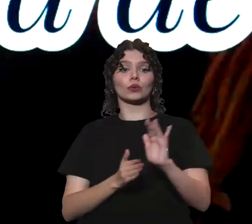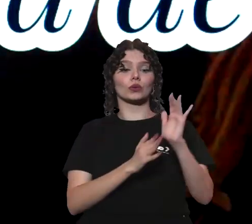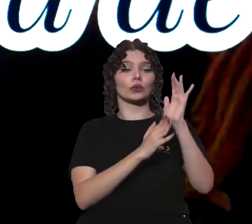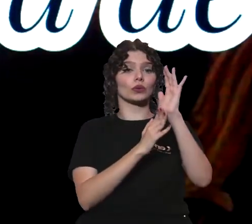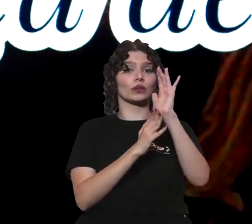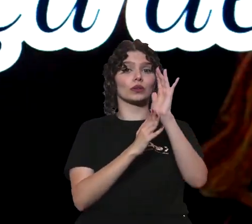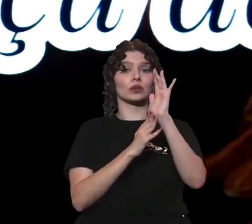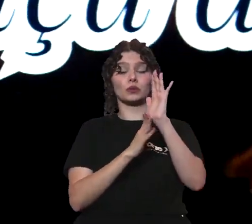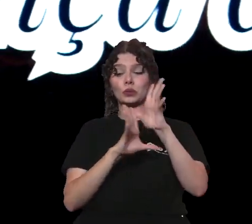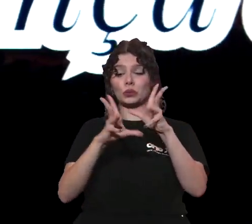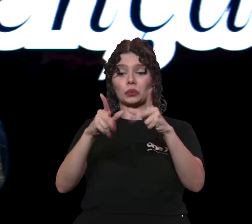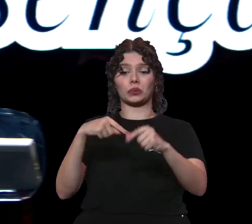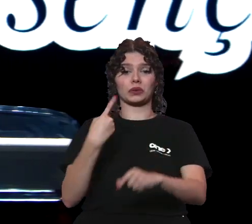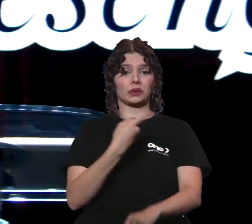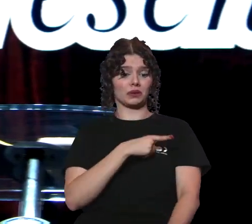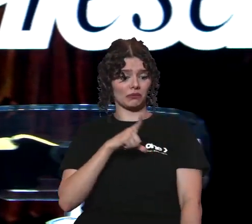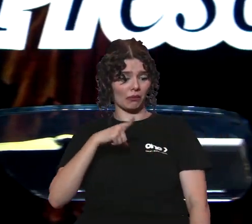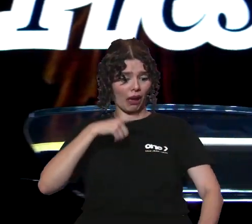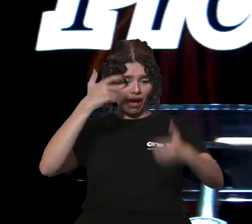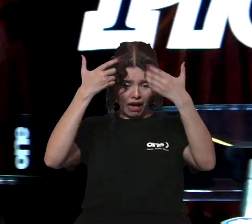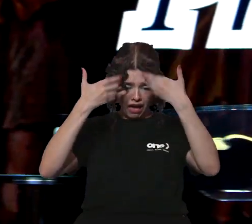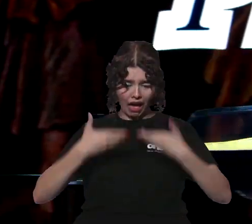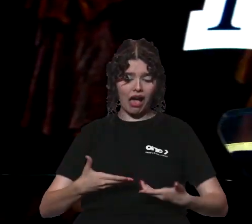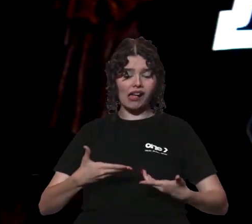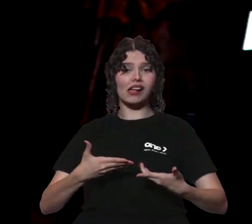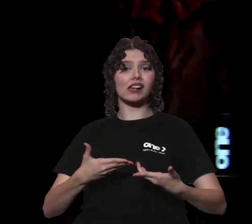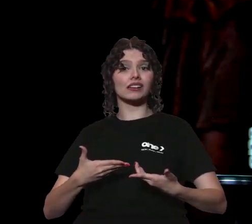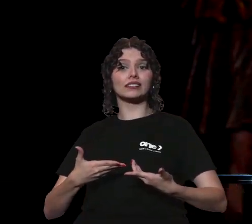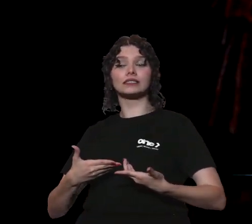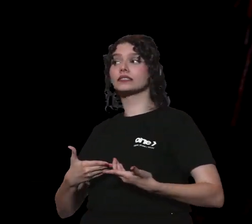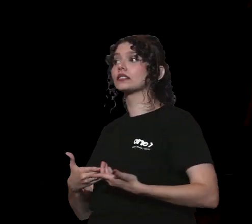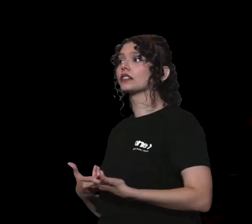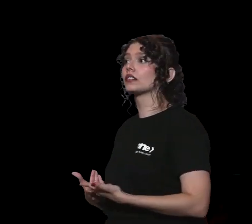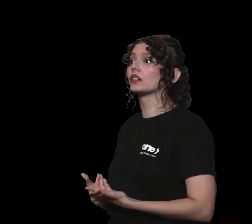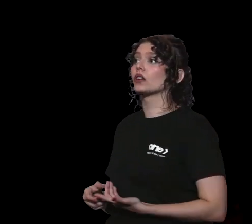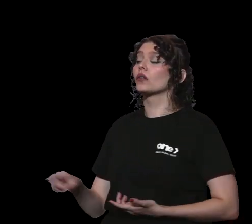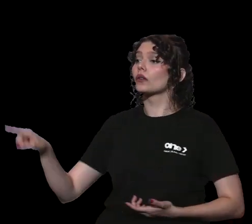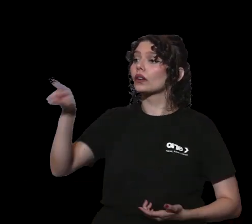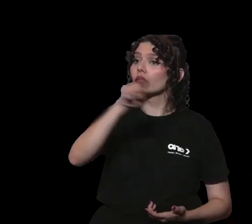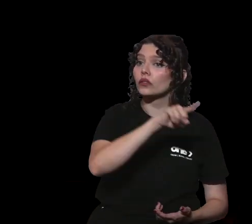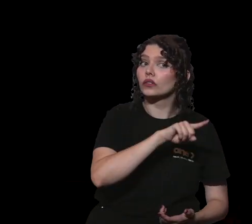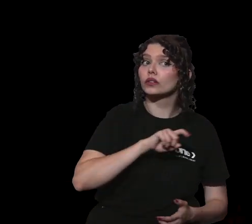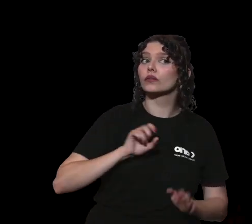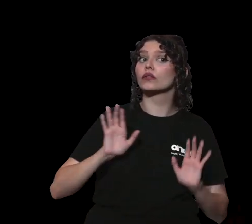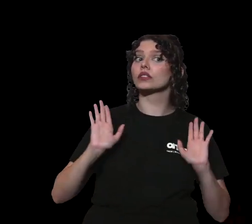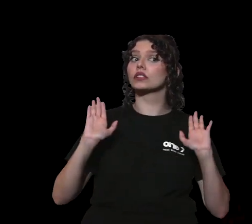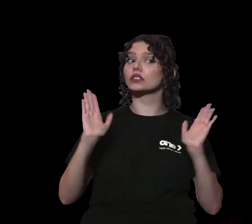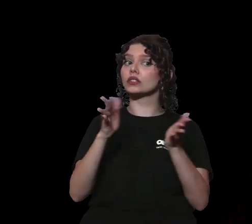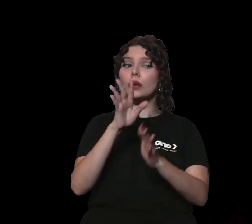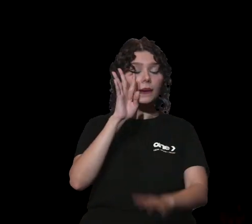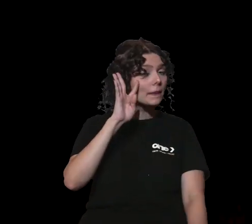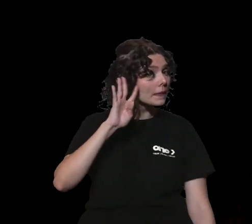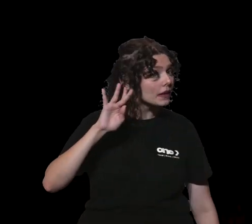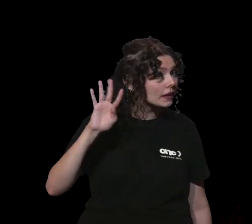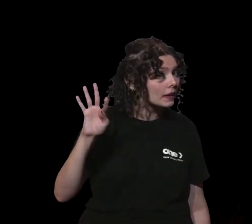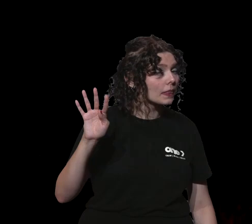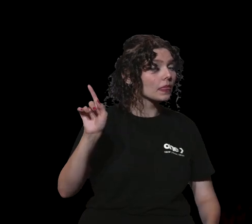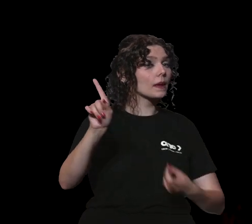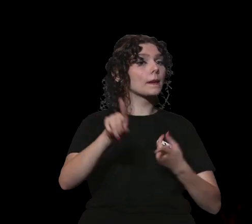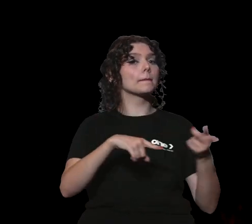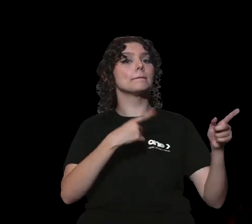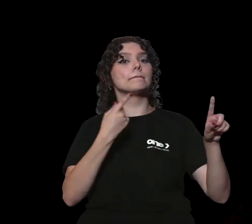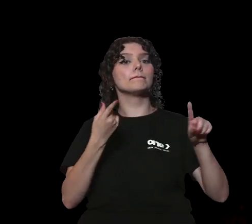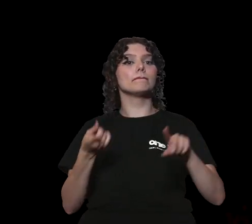com tudo que nós temos e somos que nós queremos Ele. Olha aqui para mim. Você já parou para pensar que a